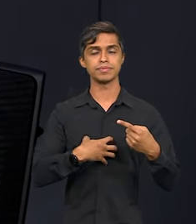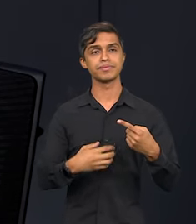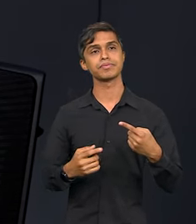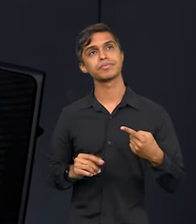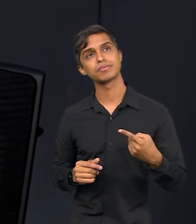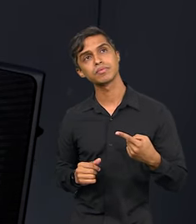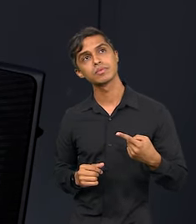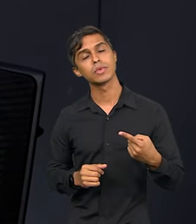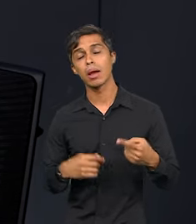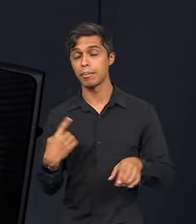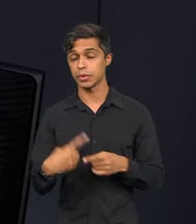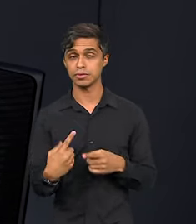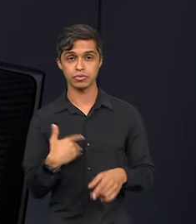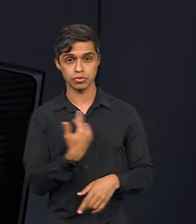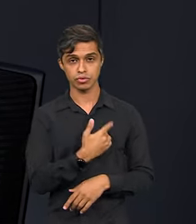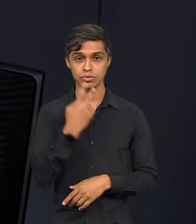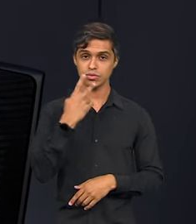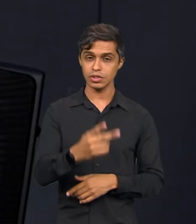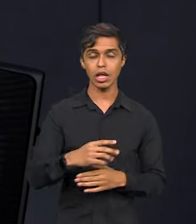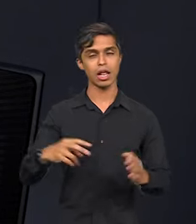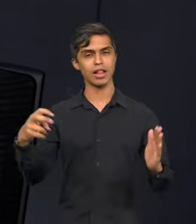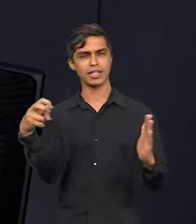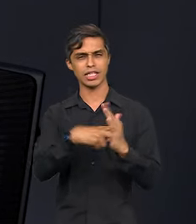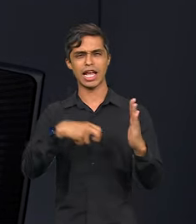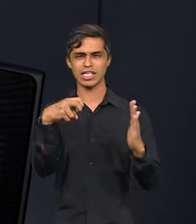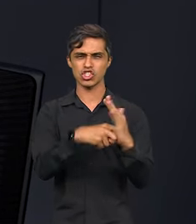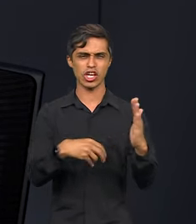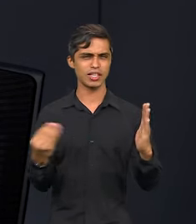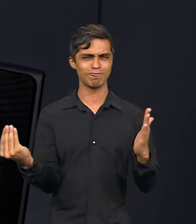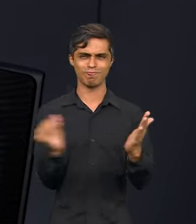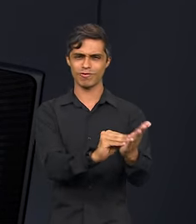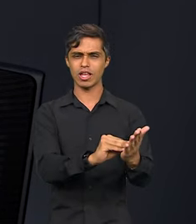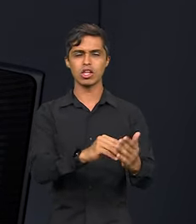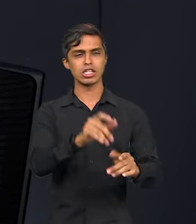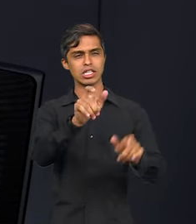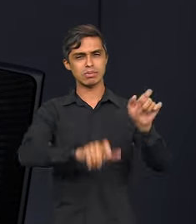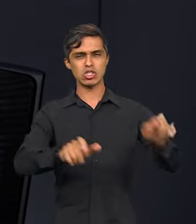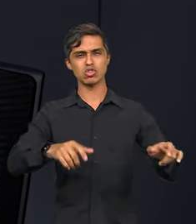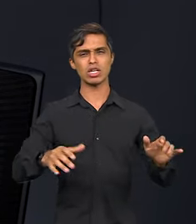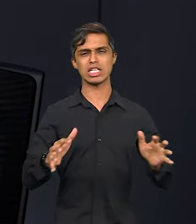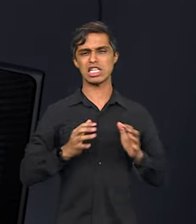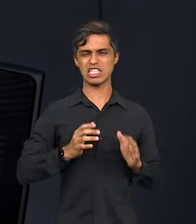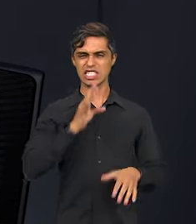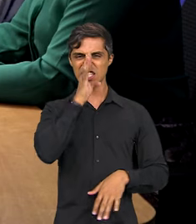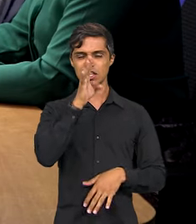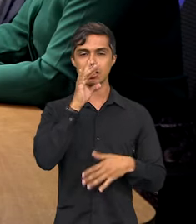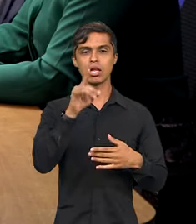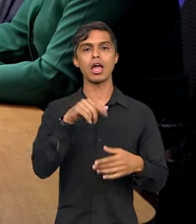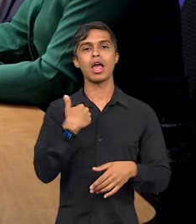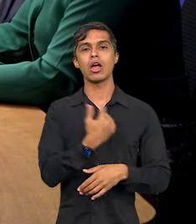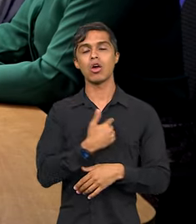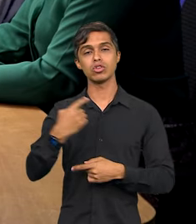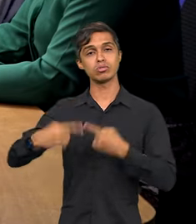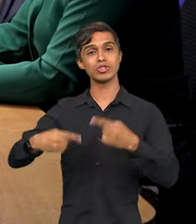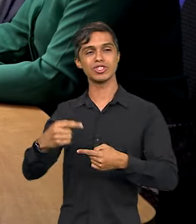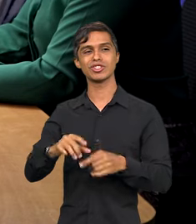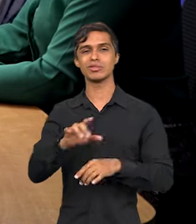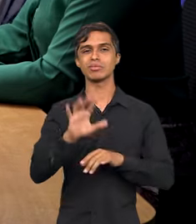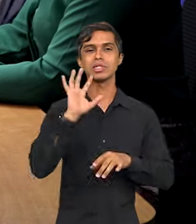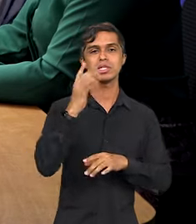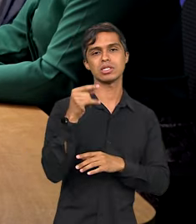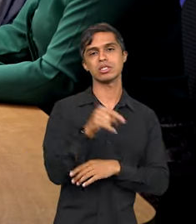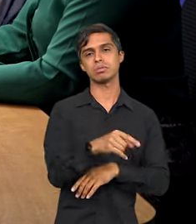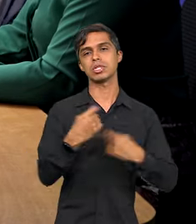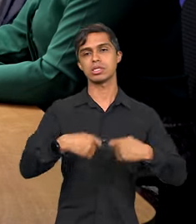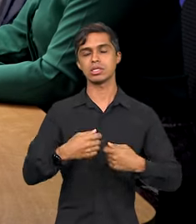é eh porque quando a gente fala em taxação é de super ricos a gente fala de uma escolha parlamentar né uma escolha política